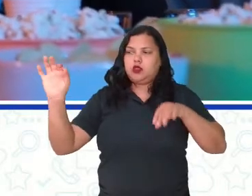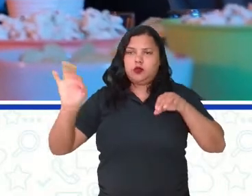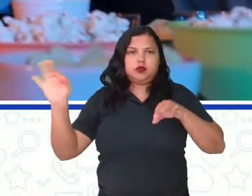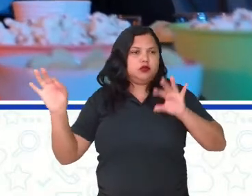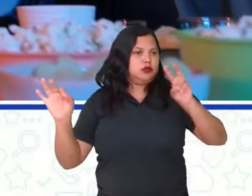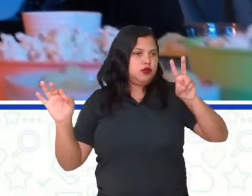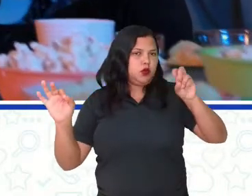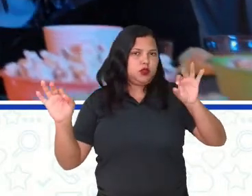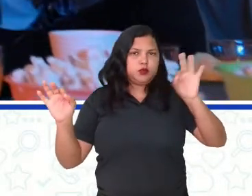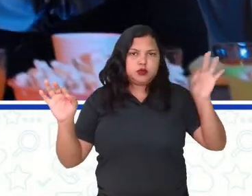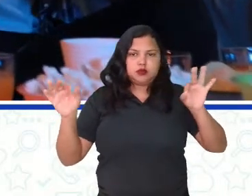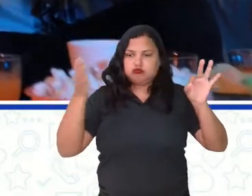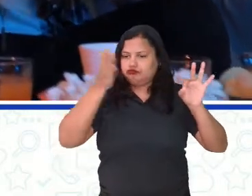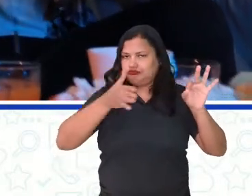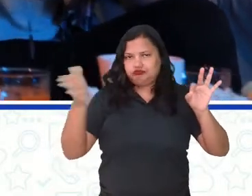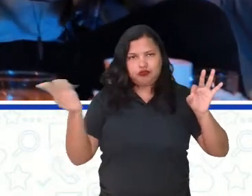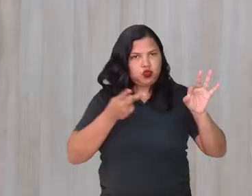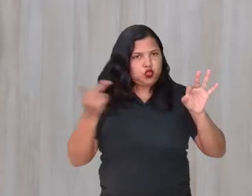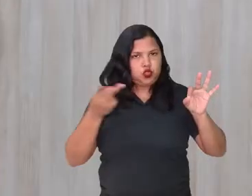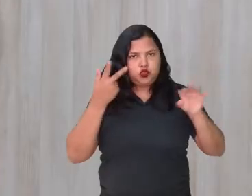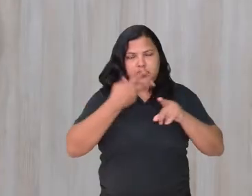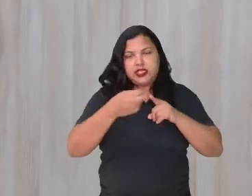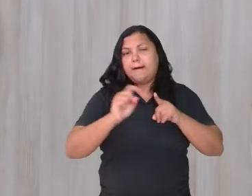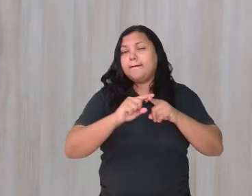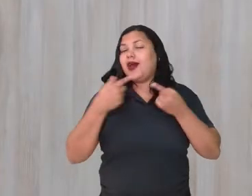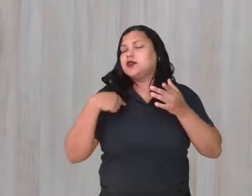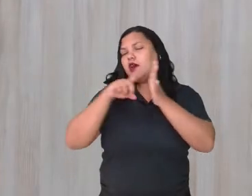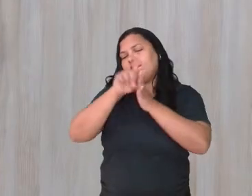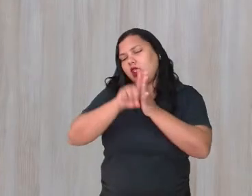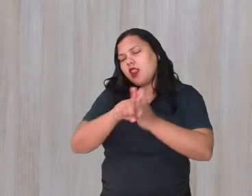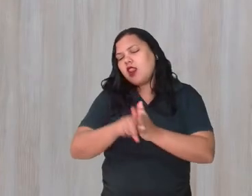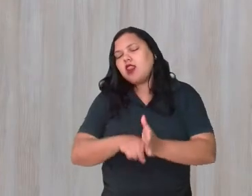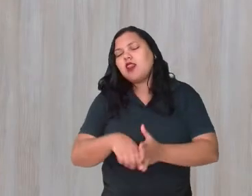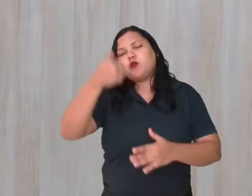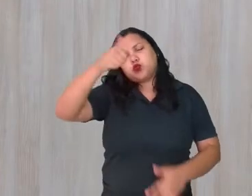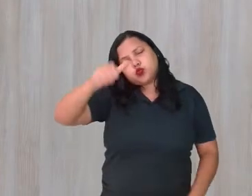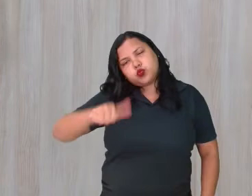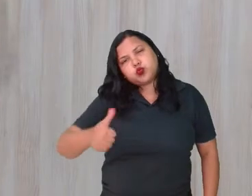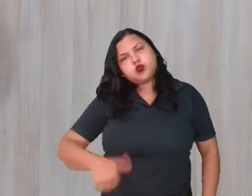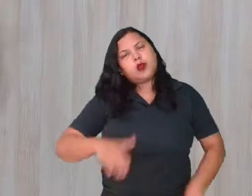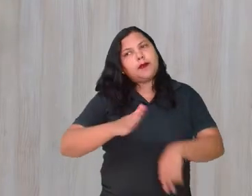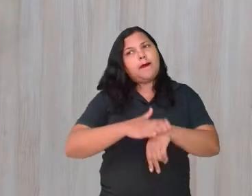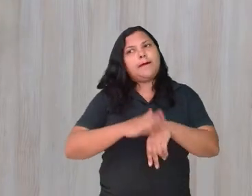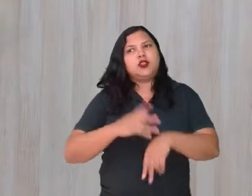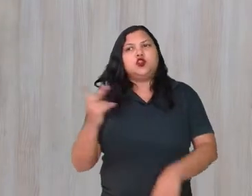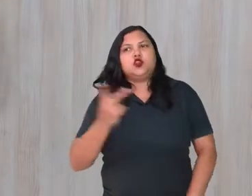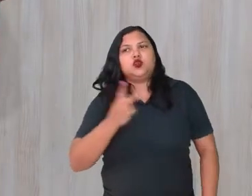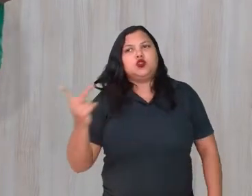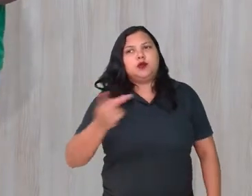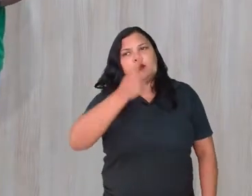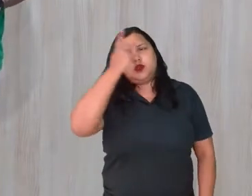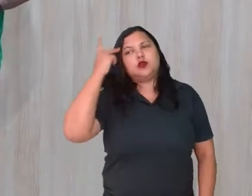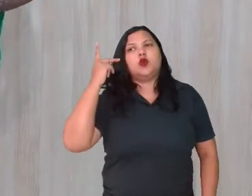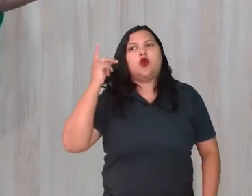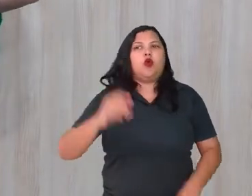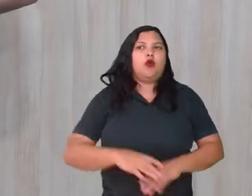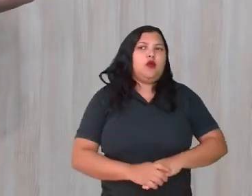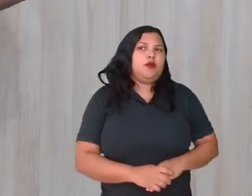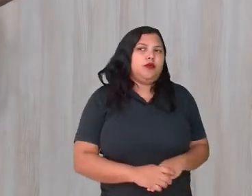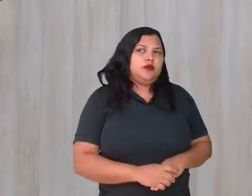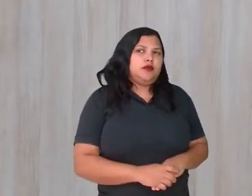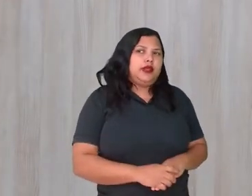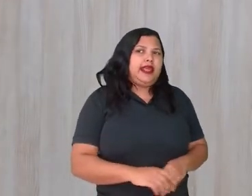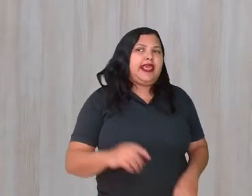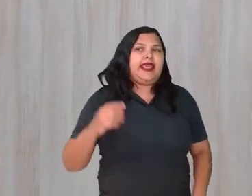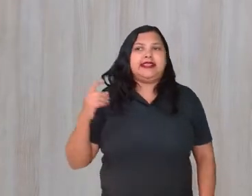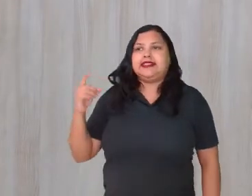iguais aí. Mas se a gente começar a avaliar algumas situações com relação a essas duas pessoas que estão jogando. Então, vamos